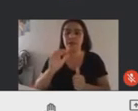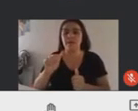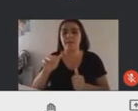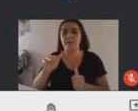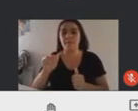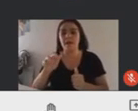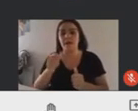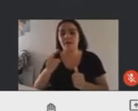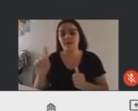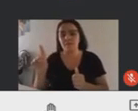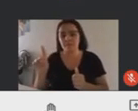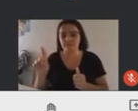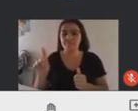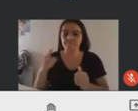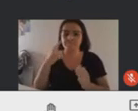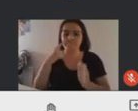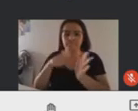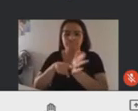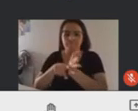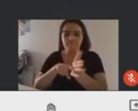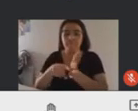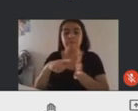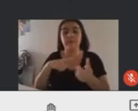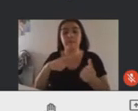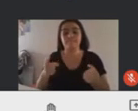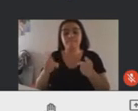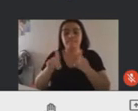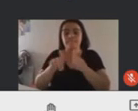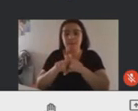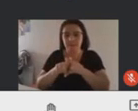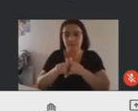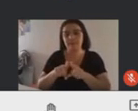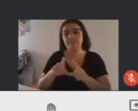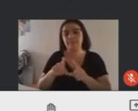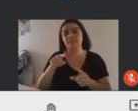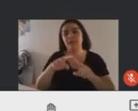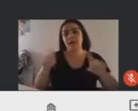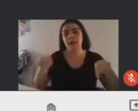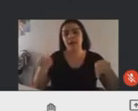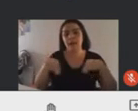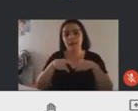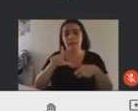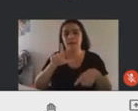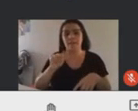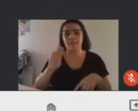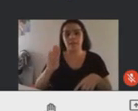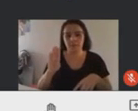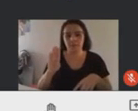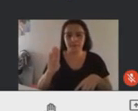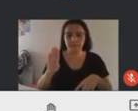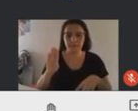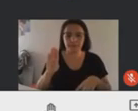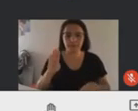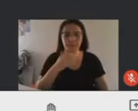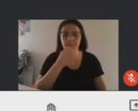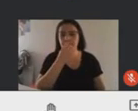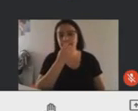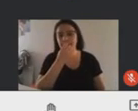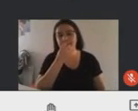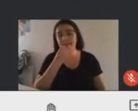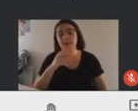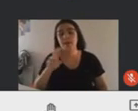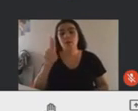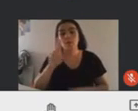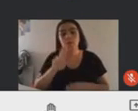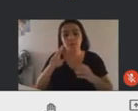Pecuária Sudeste, também com o laboratório Gequemate. Nós usamos aqui, nesse caso,